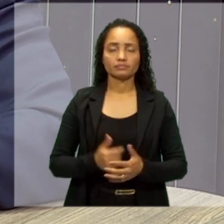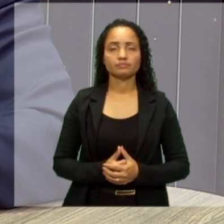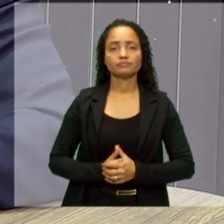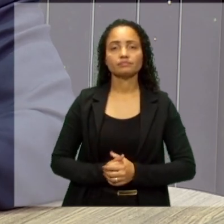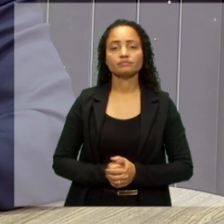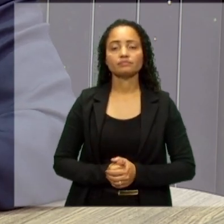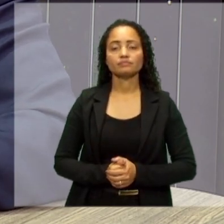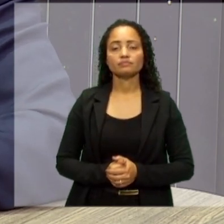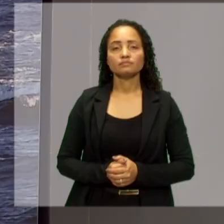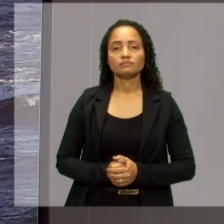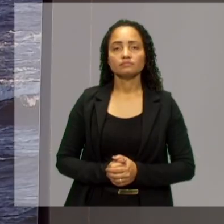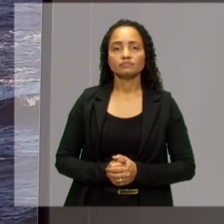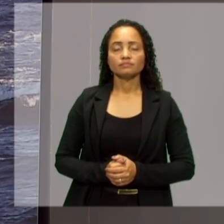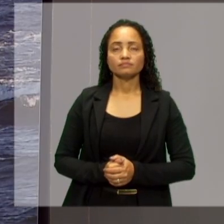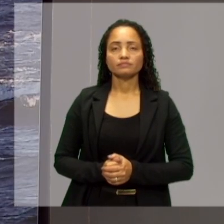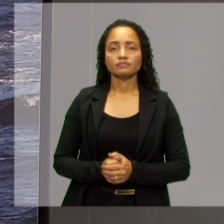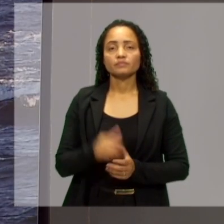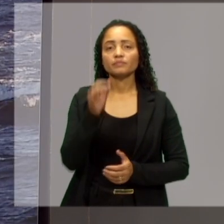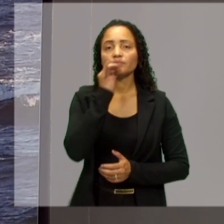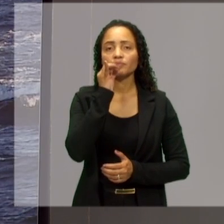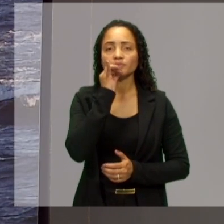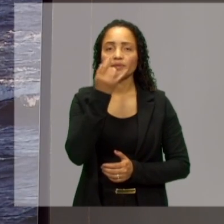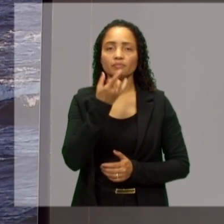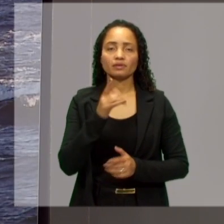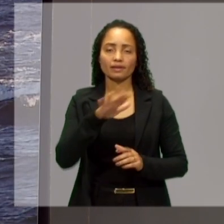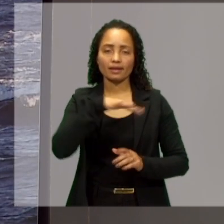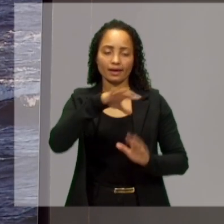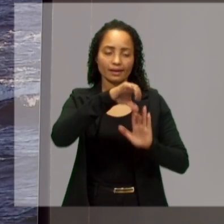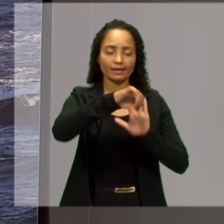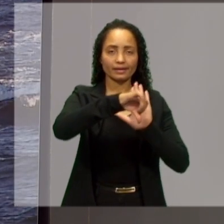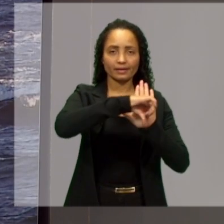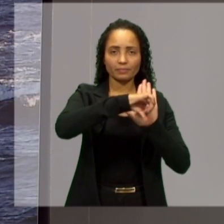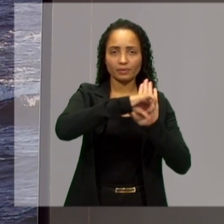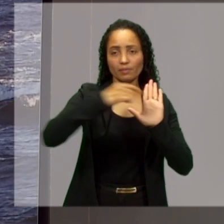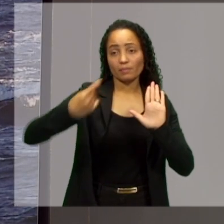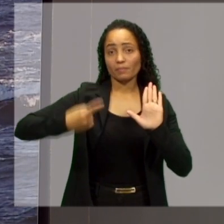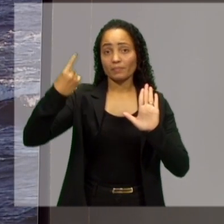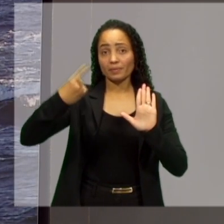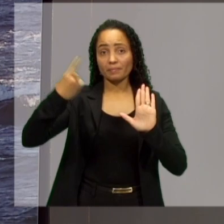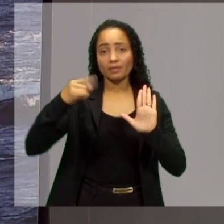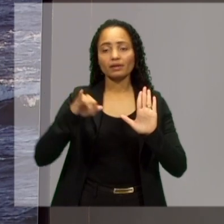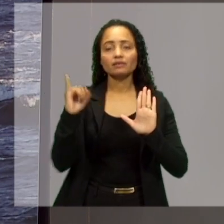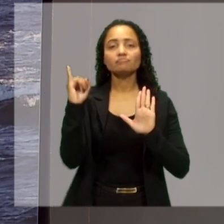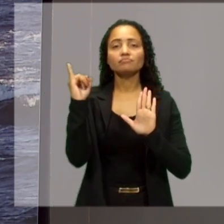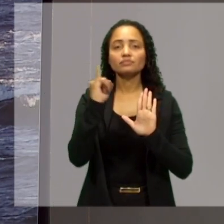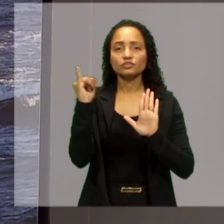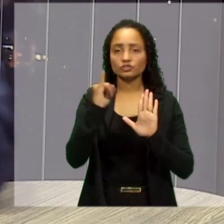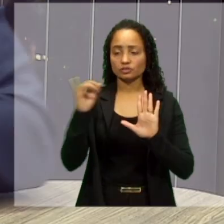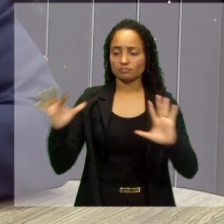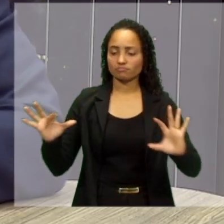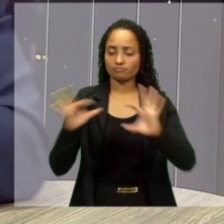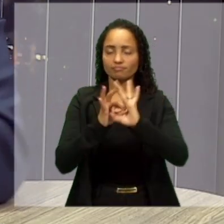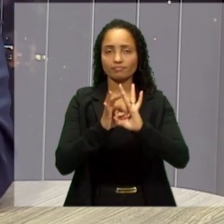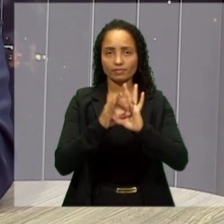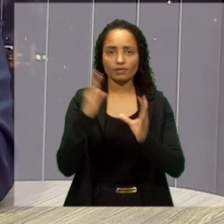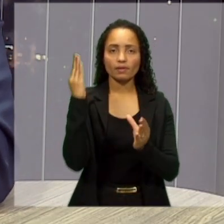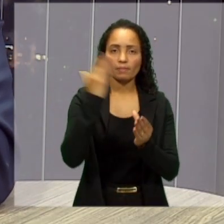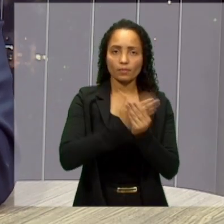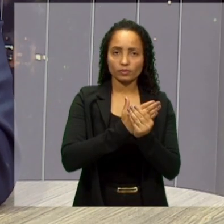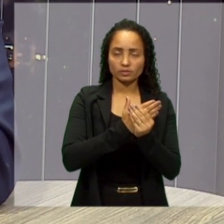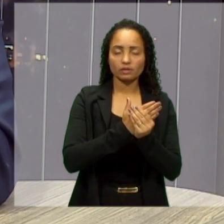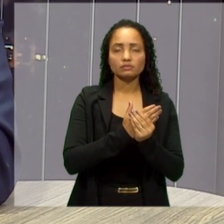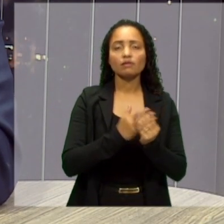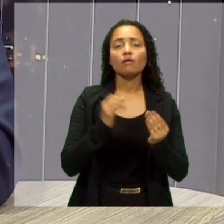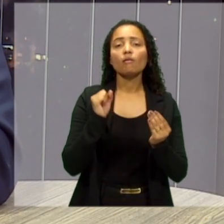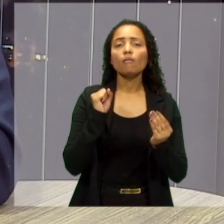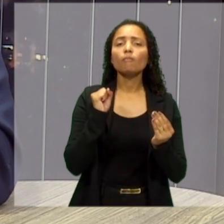ocorre pela primeira Defensoria Pública de Itajaí. É a primeira Defensoria Pública de Itajaí vinculada no processo. Nesse meio tempo, pode